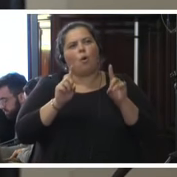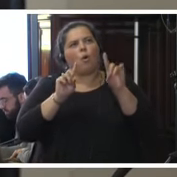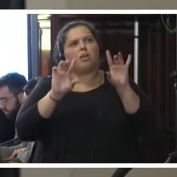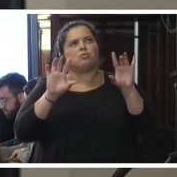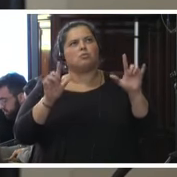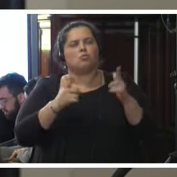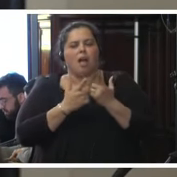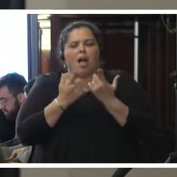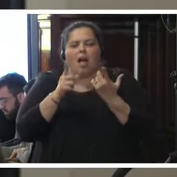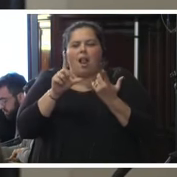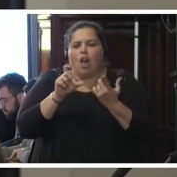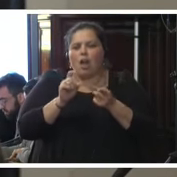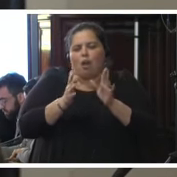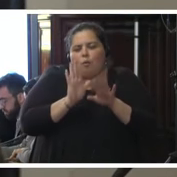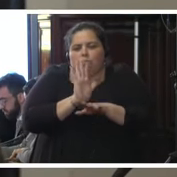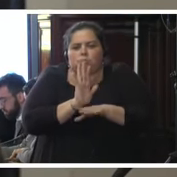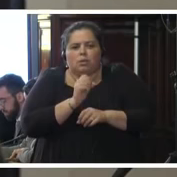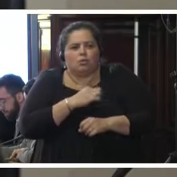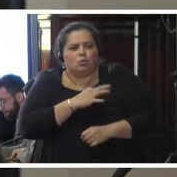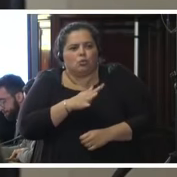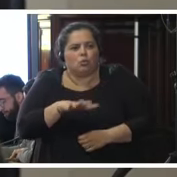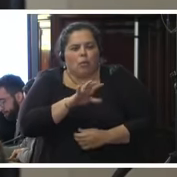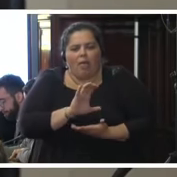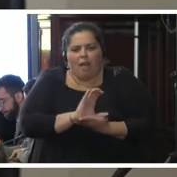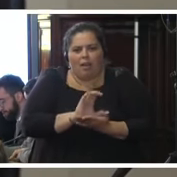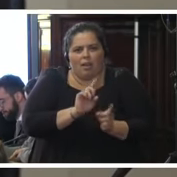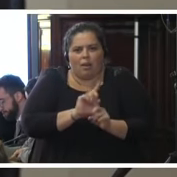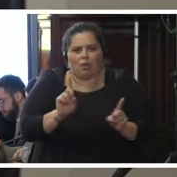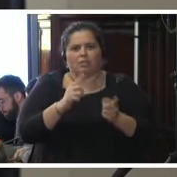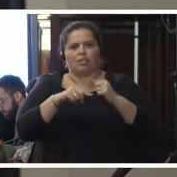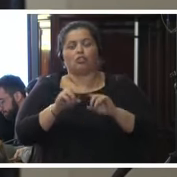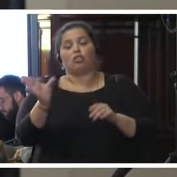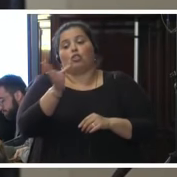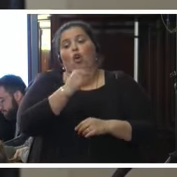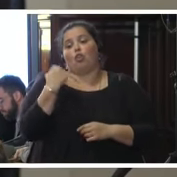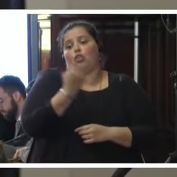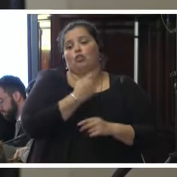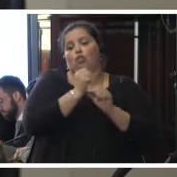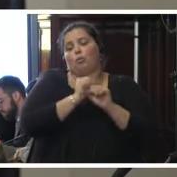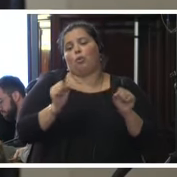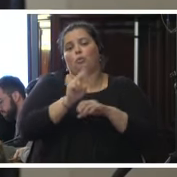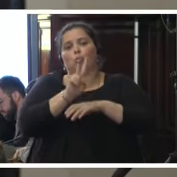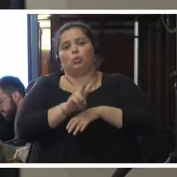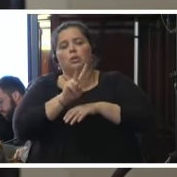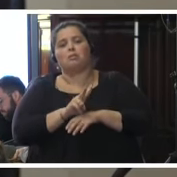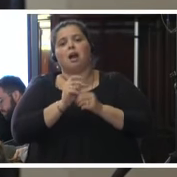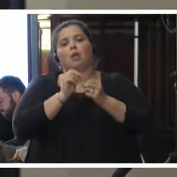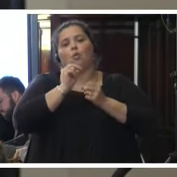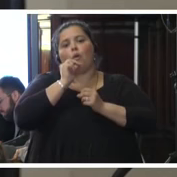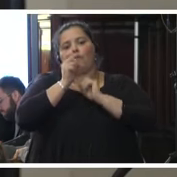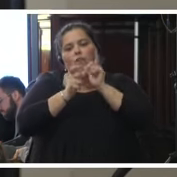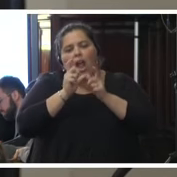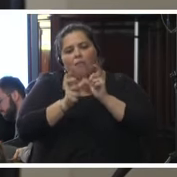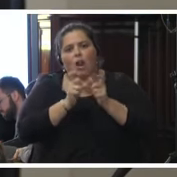de cidadania. E podemos, todos nós, usar o vocabulário dos direitos humanos, falar